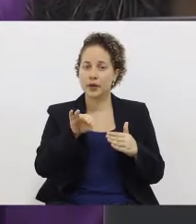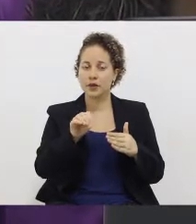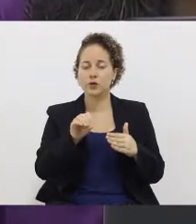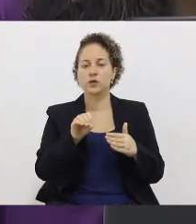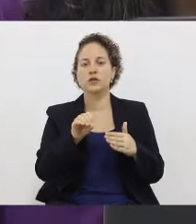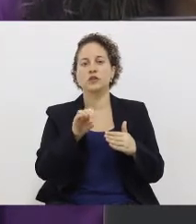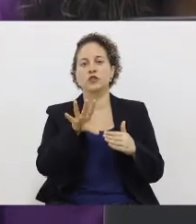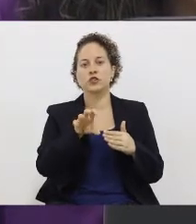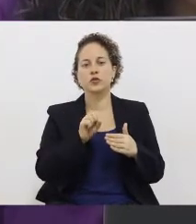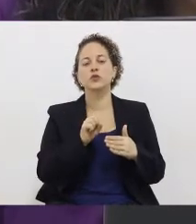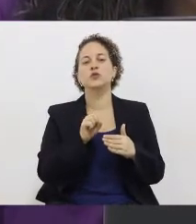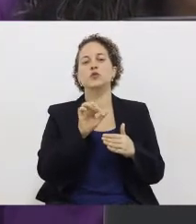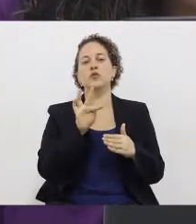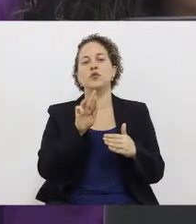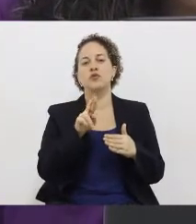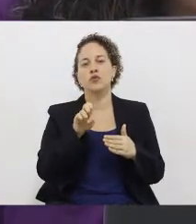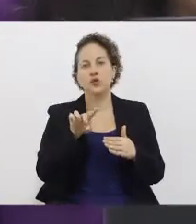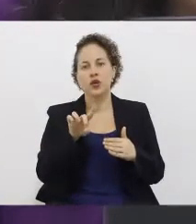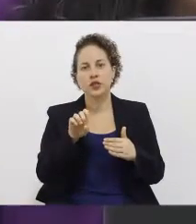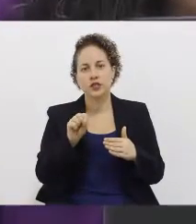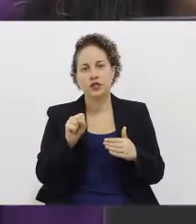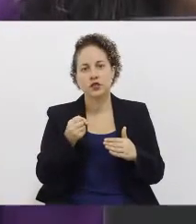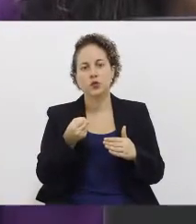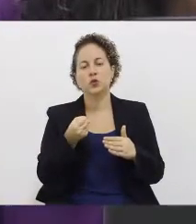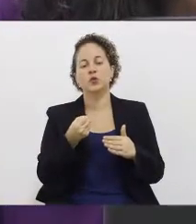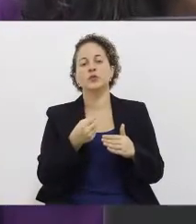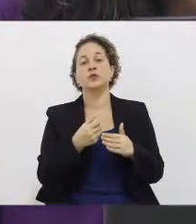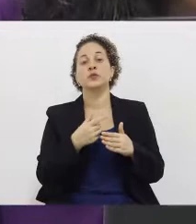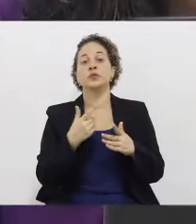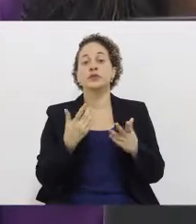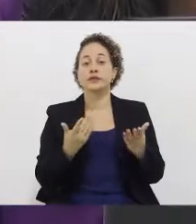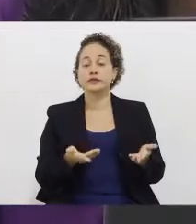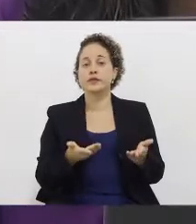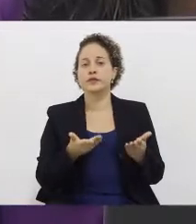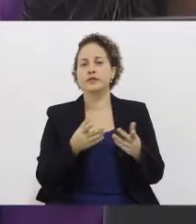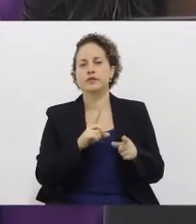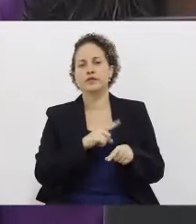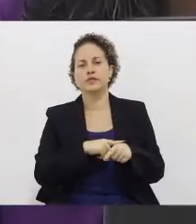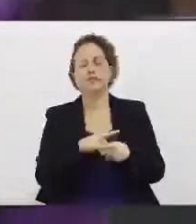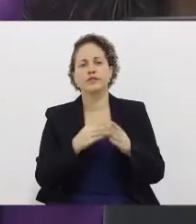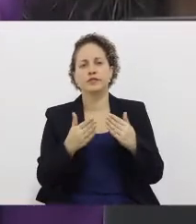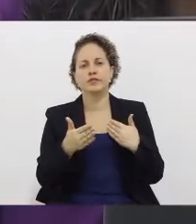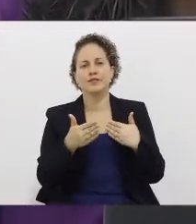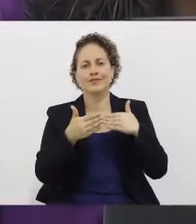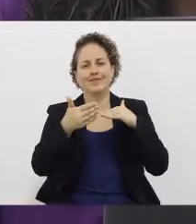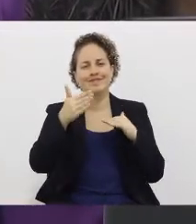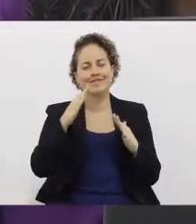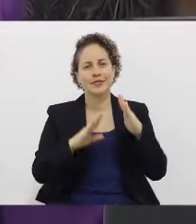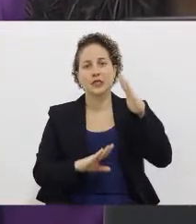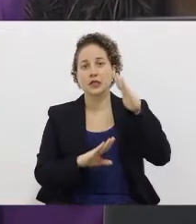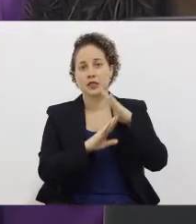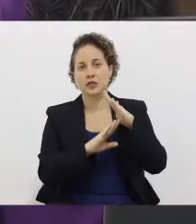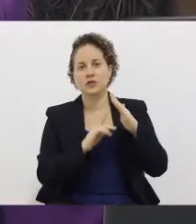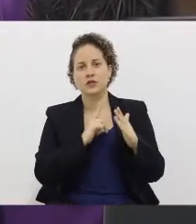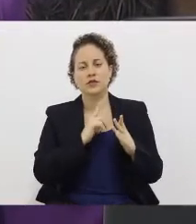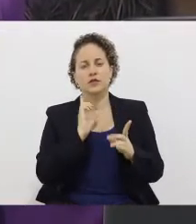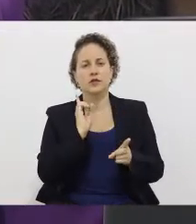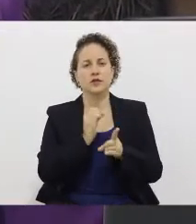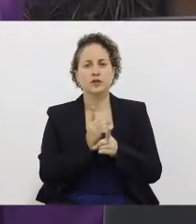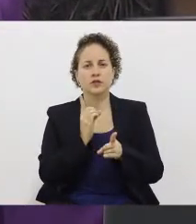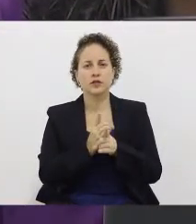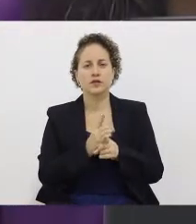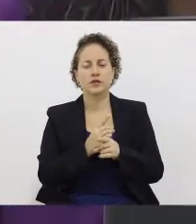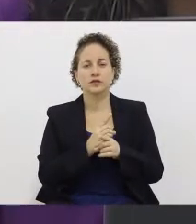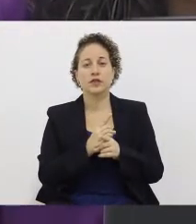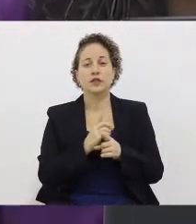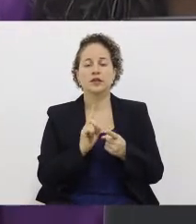fornecedor. O fornecedor leva um tempo para efetuar essa entrega. O estoque vem até determinado nível e quando essa entrega chega, o estoque sobe